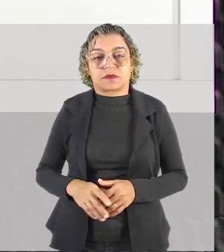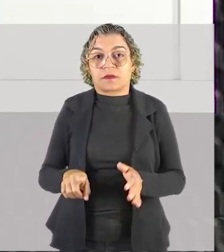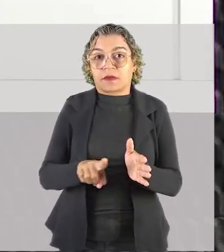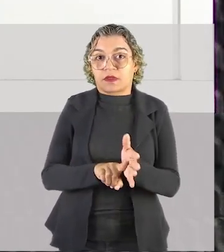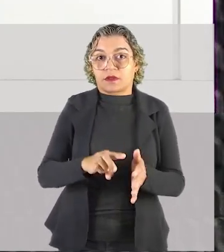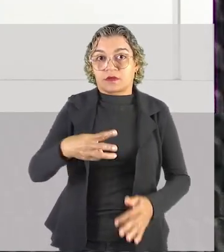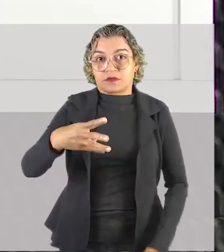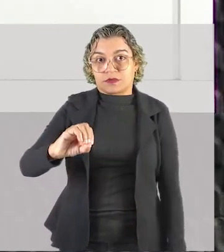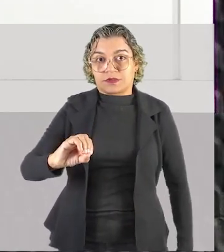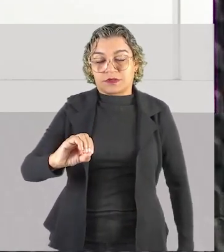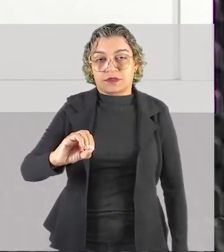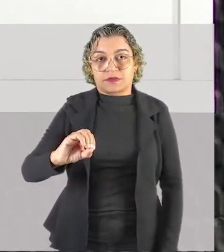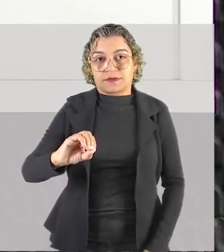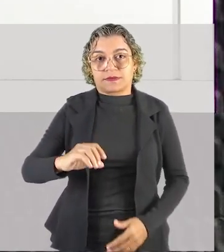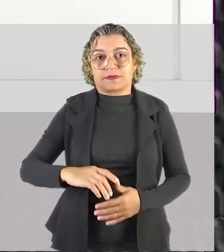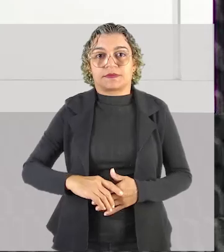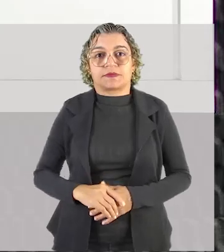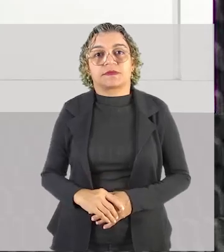menos 30